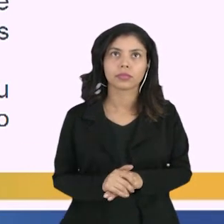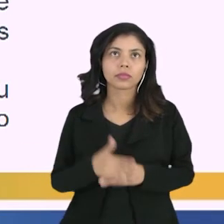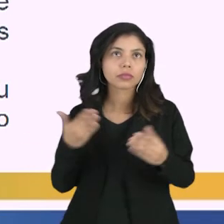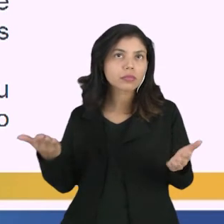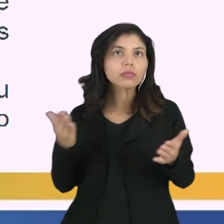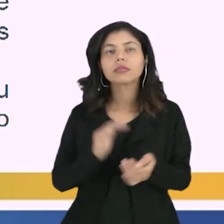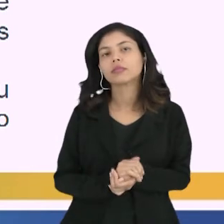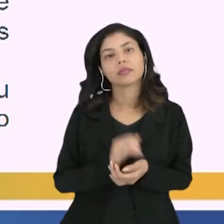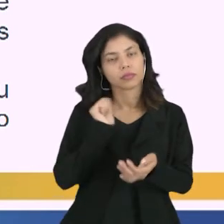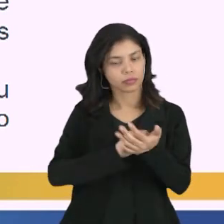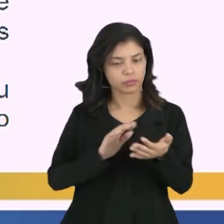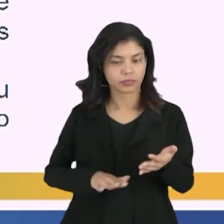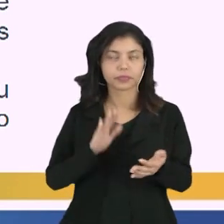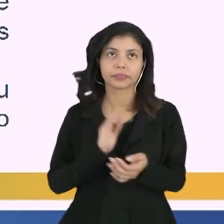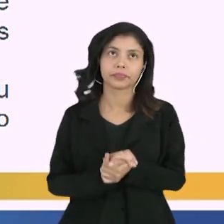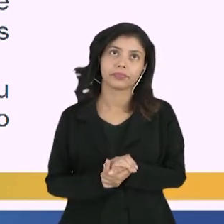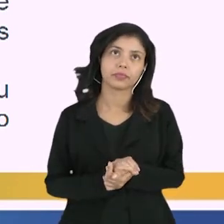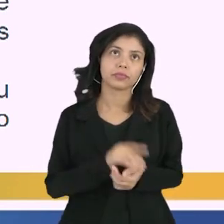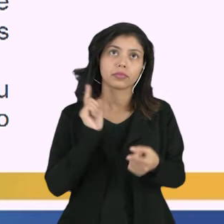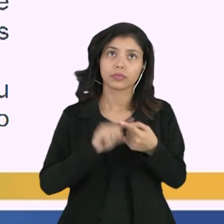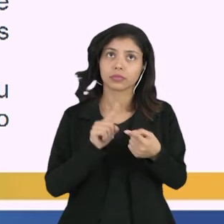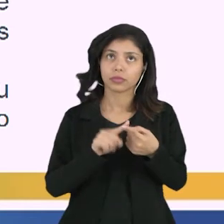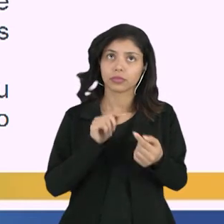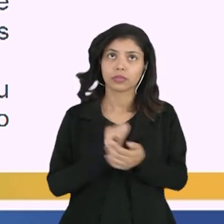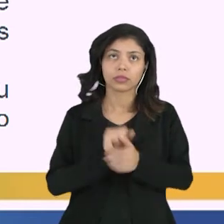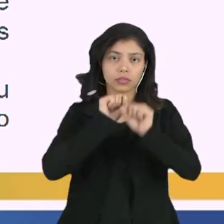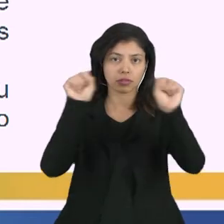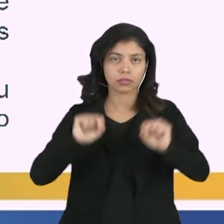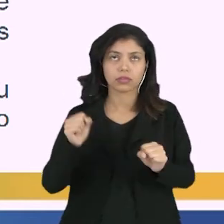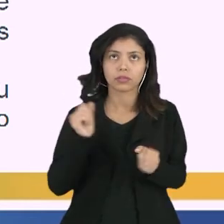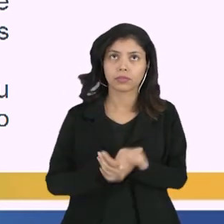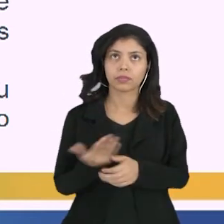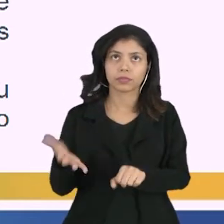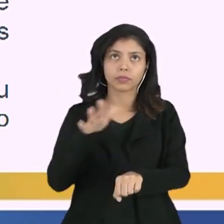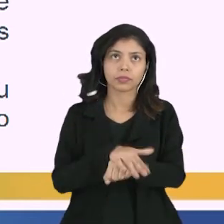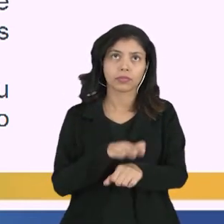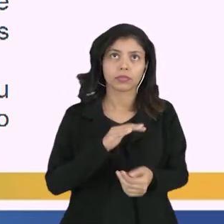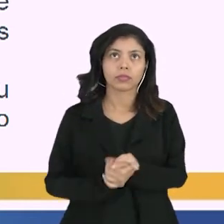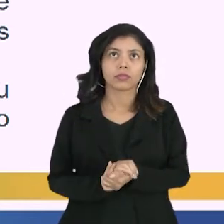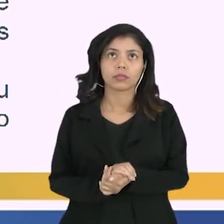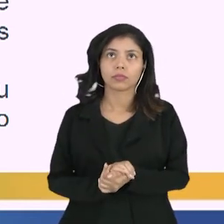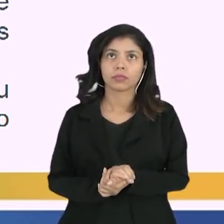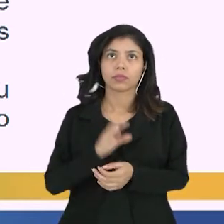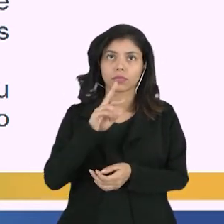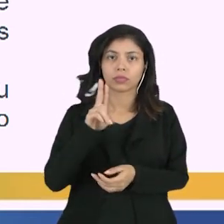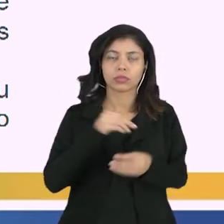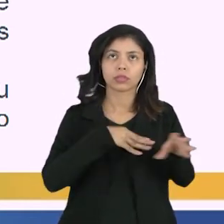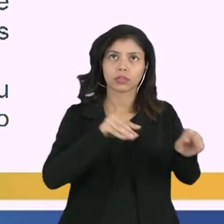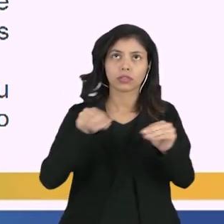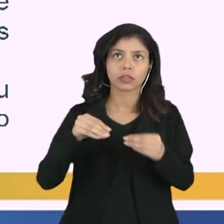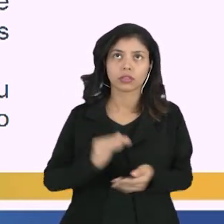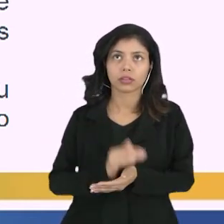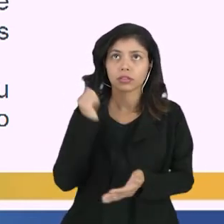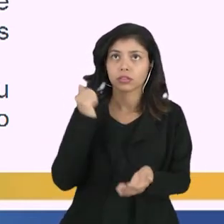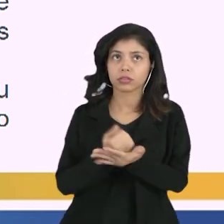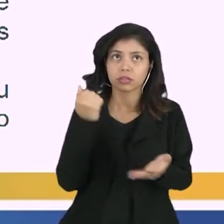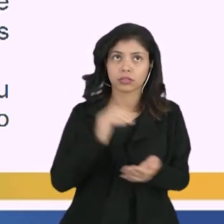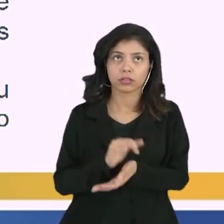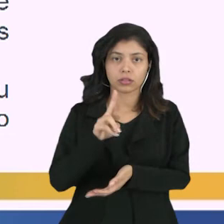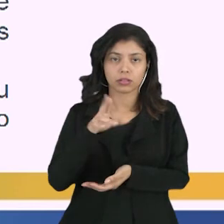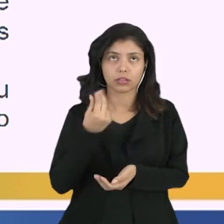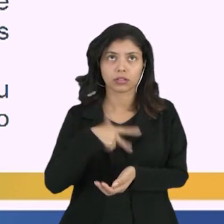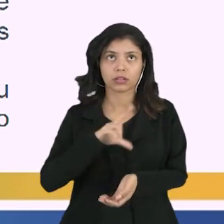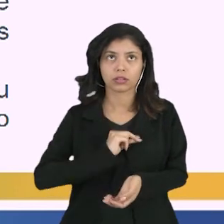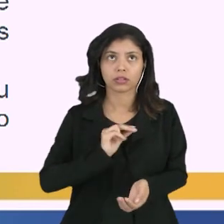Então vamos para o nosso exercitando. Nos primórdios do sistema colonial, as concessões de terras efetuadas pela